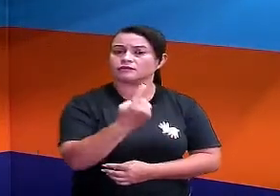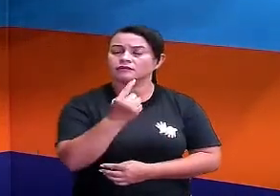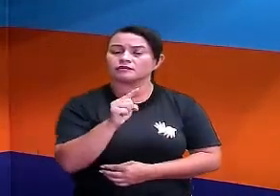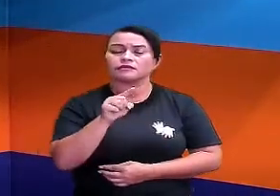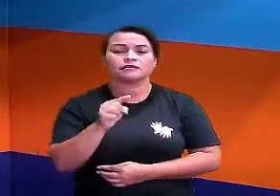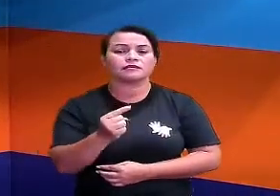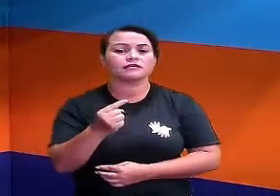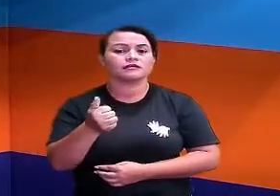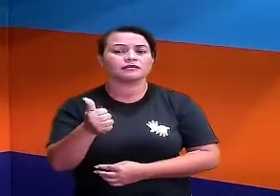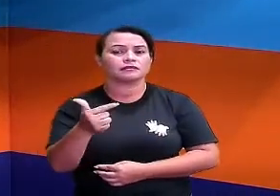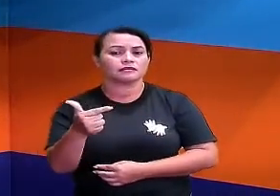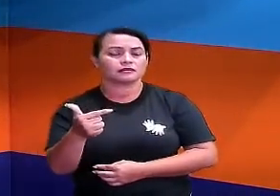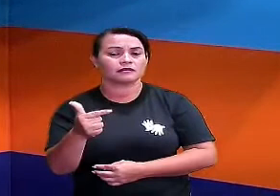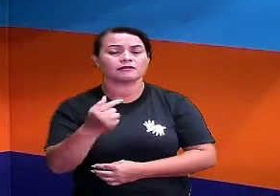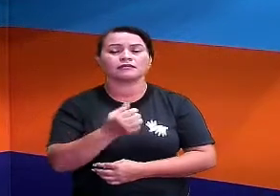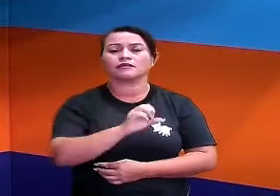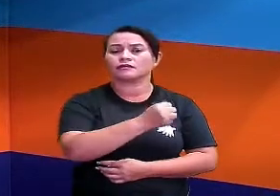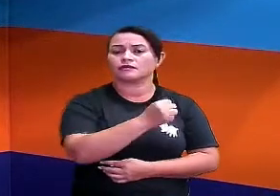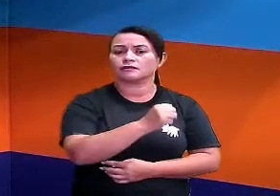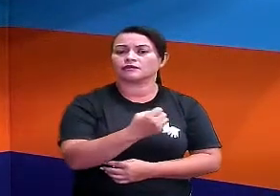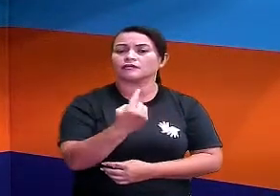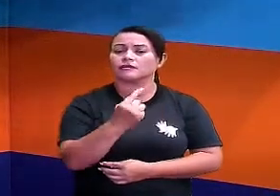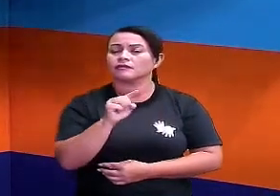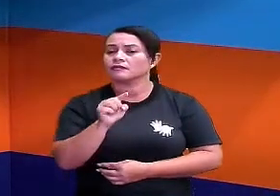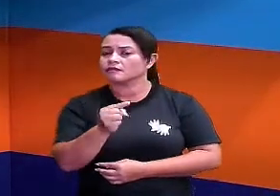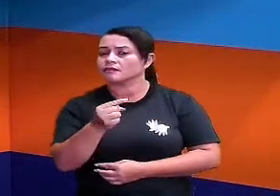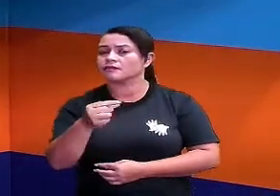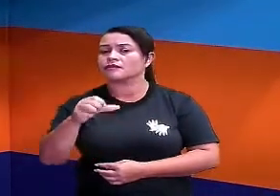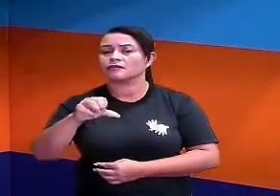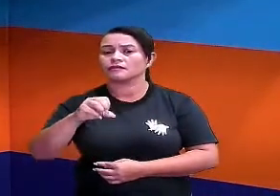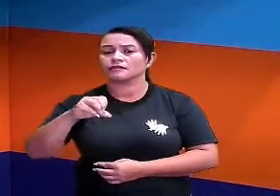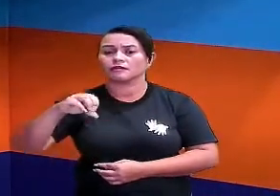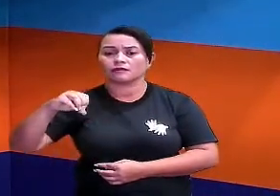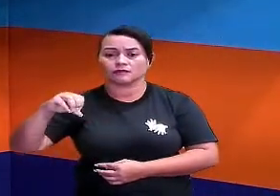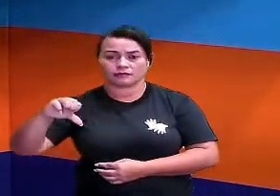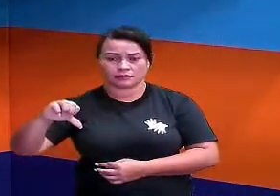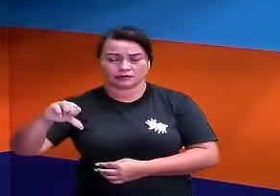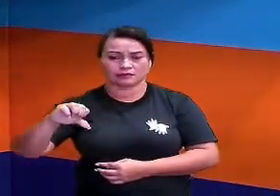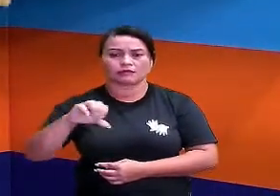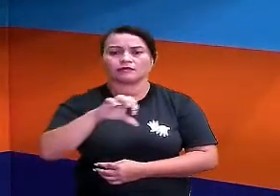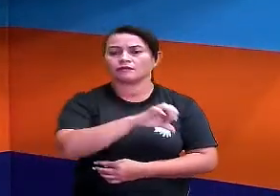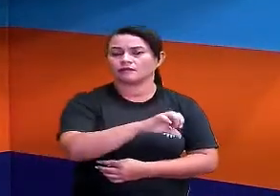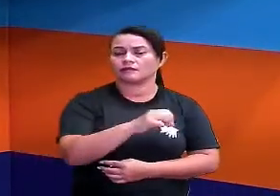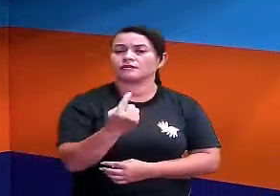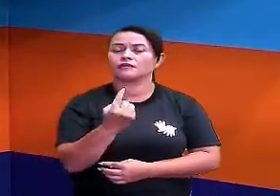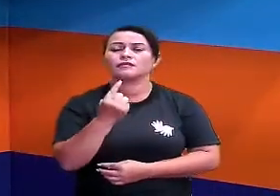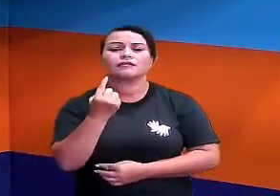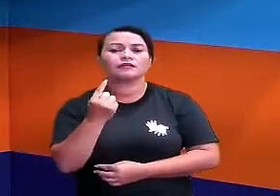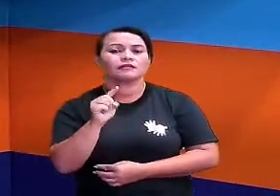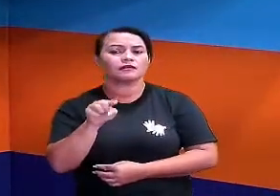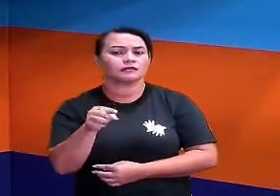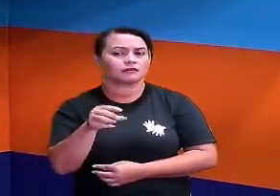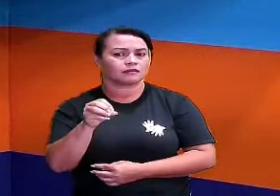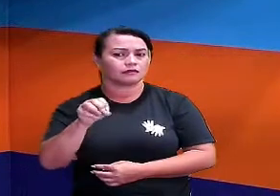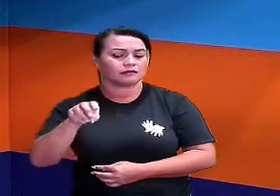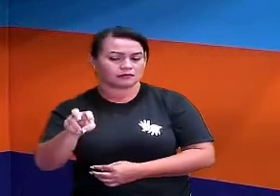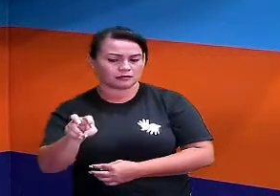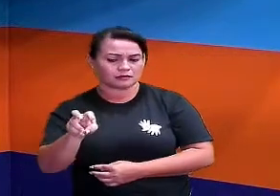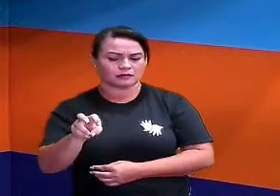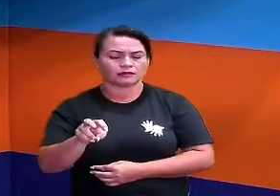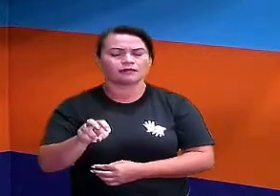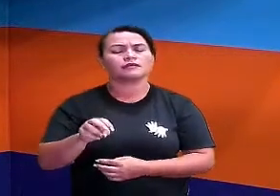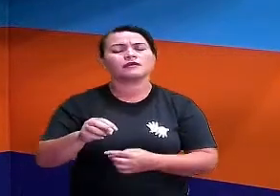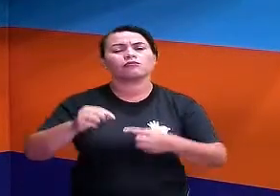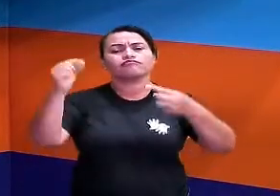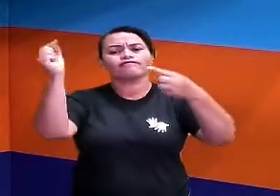consulta, 1,12 m. Oitava consulta, 1,09 m. Nona consulta, 1,05 m. Então, ele anotou